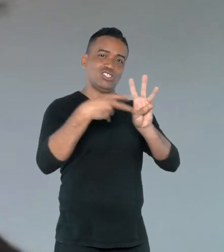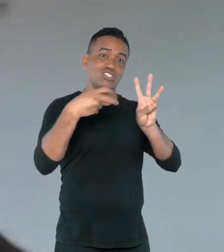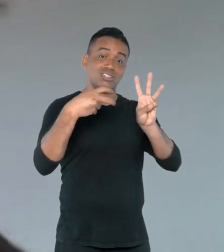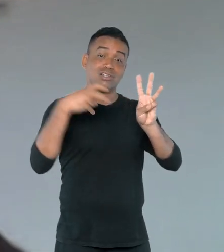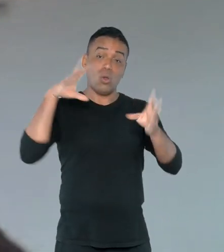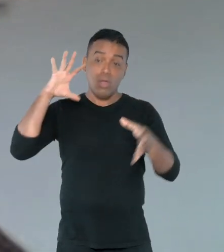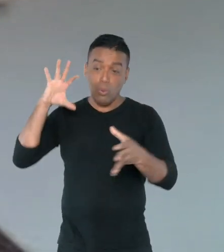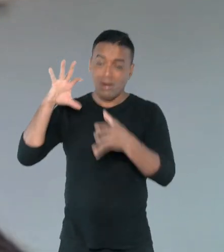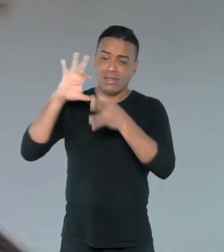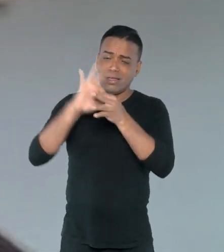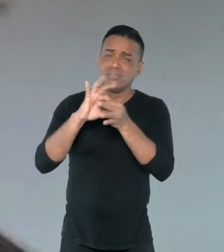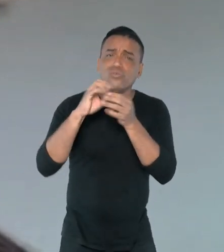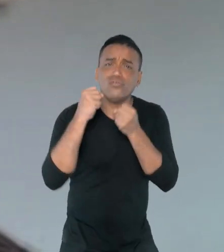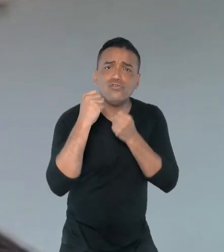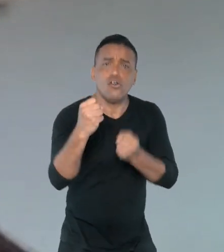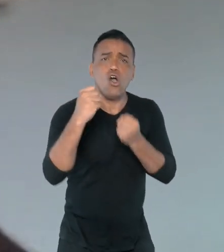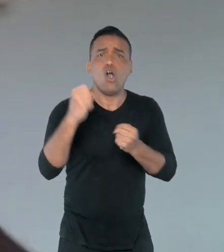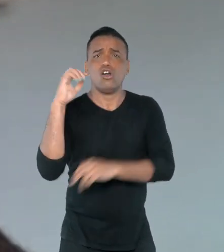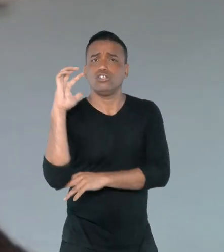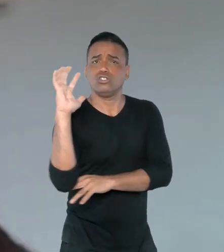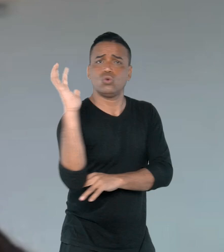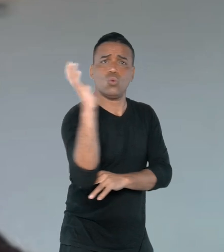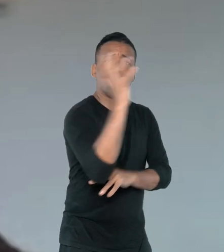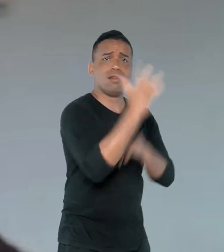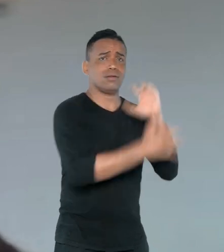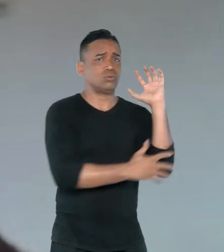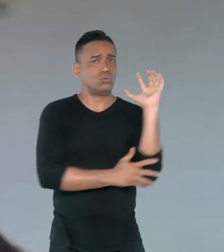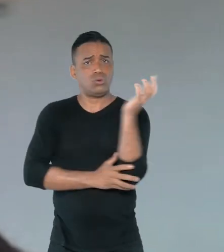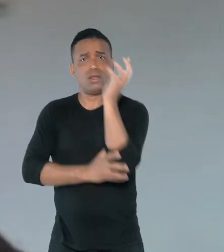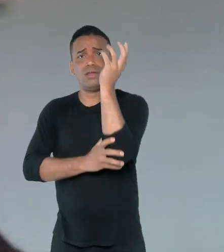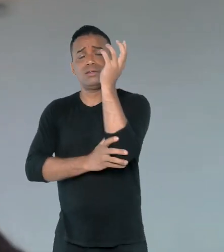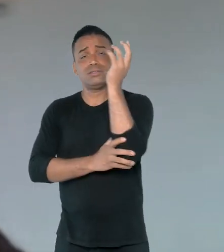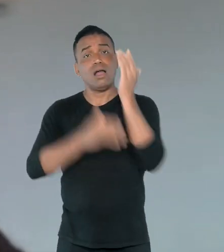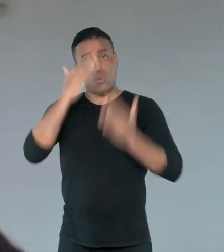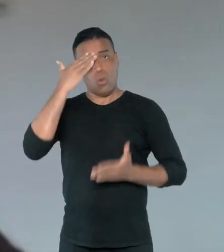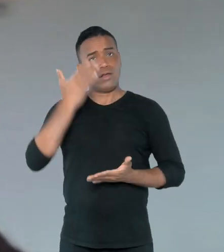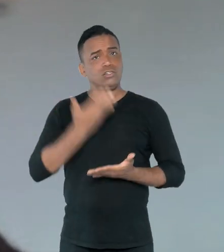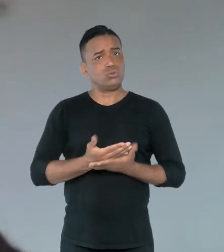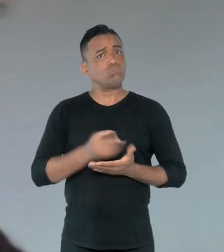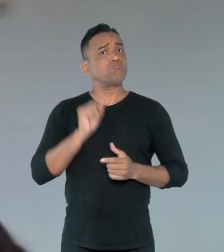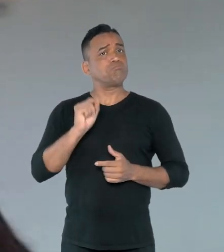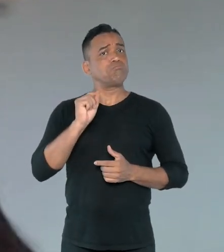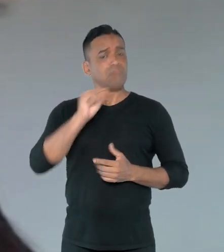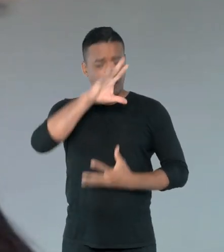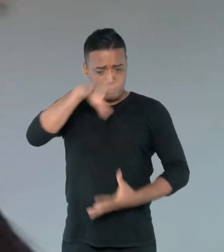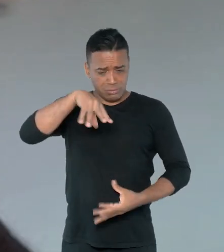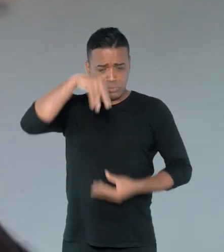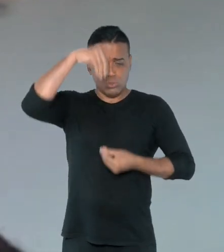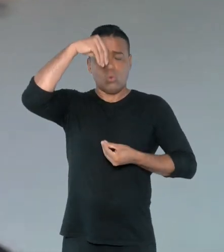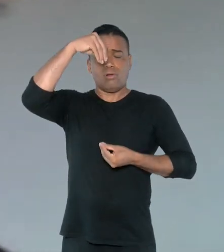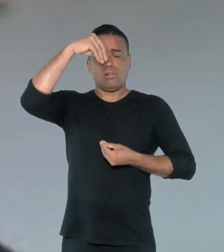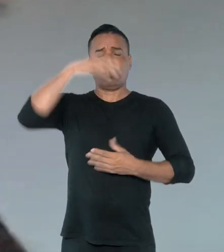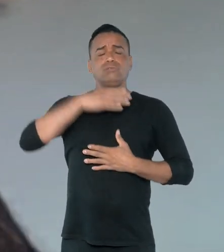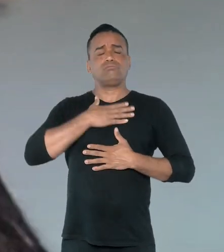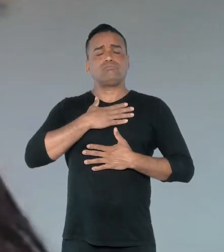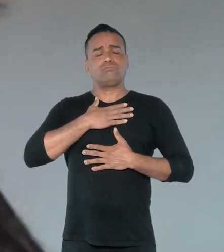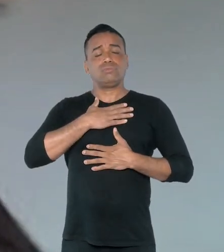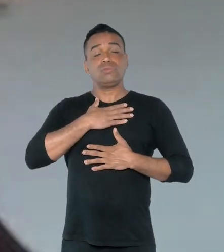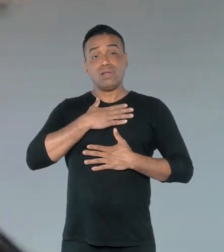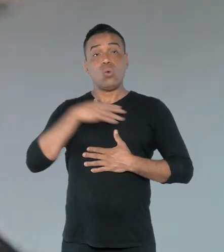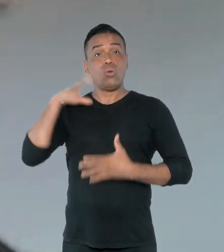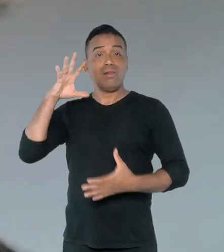muito forte com a natureza, e eu acredito que a espiritualidade, ela permeia